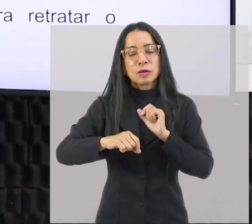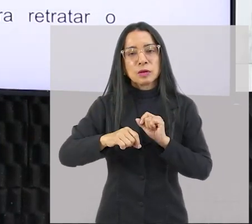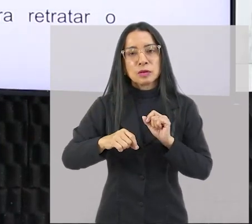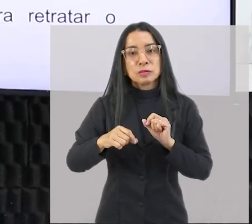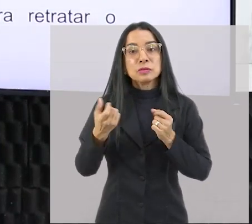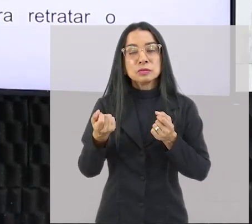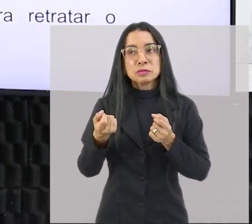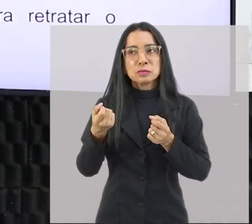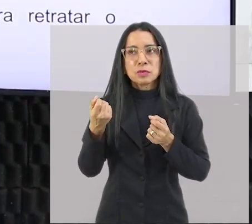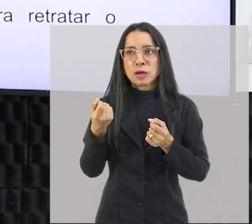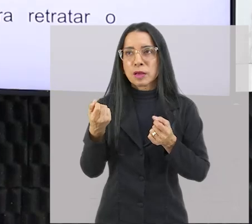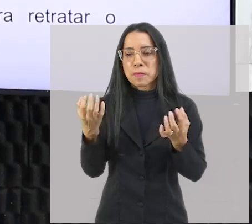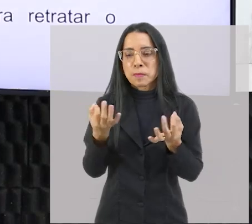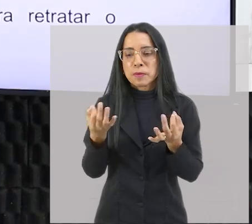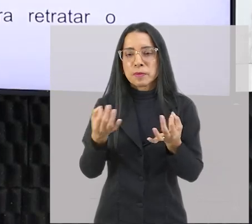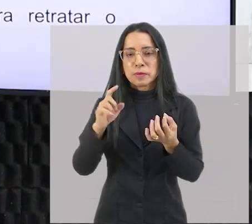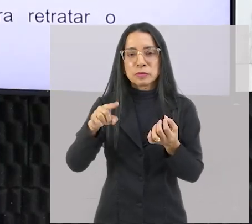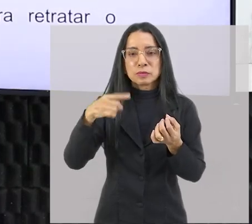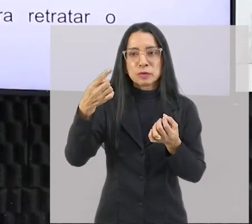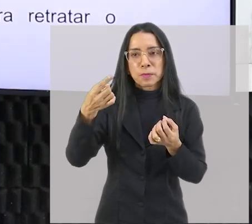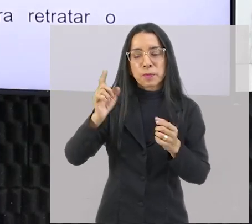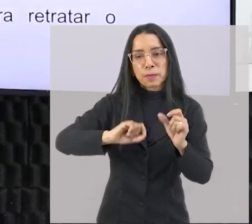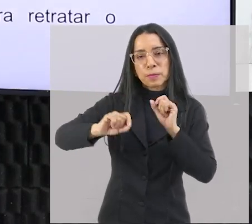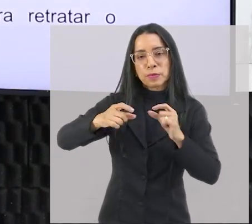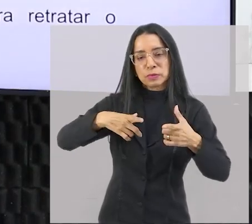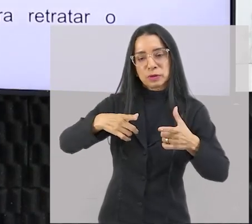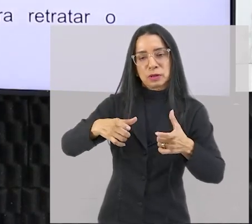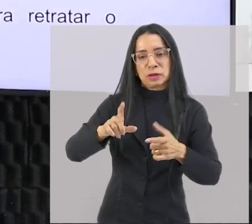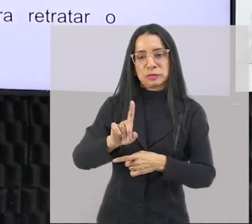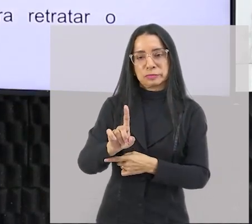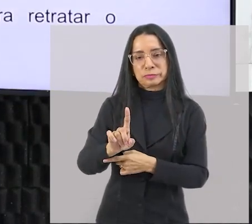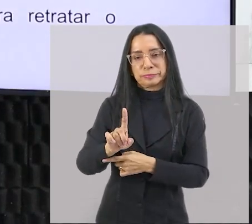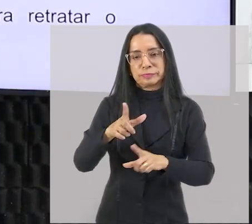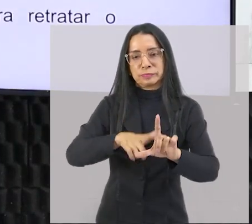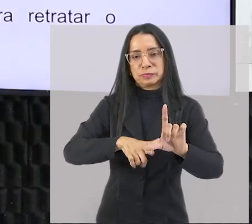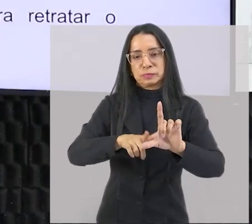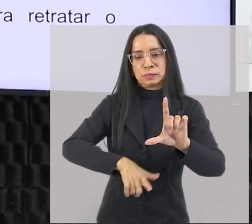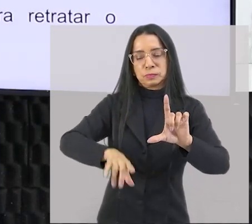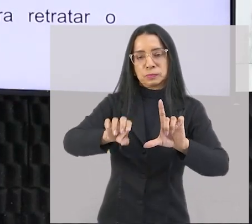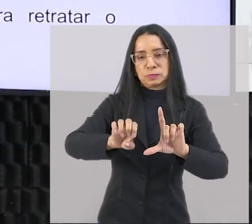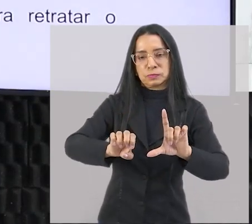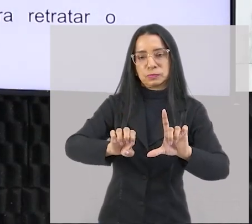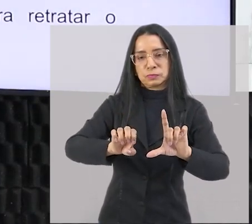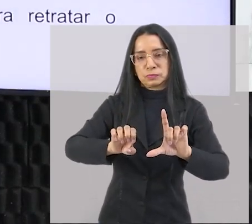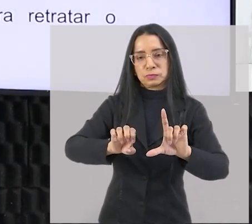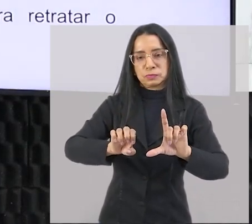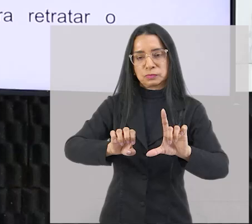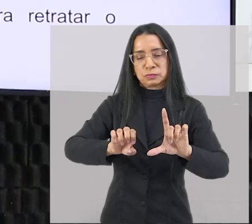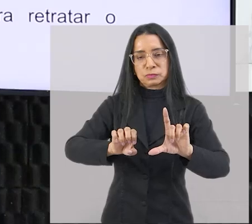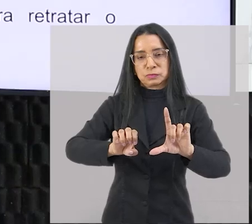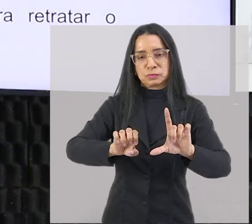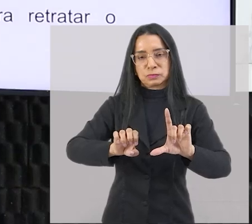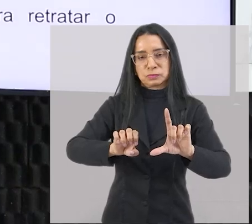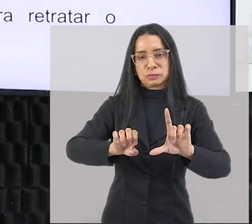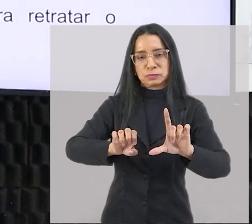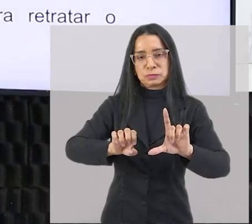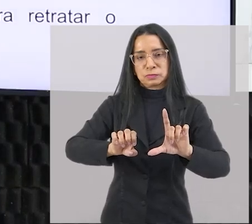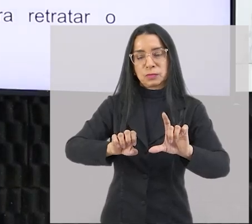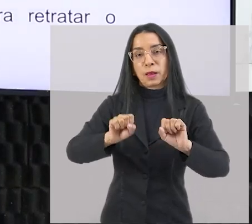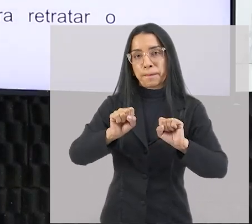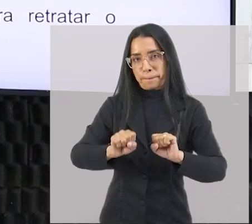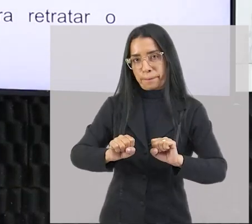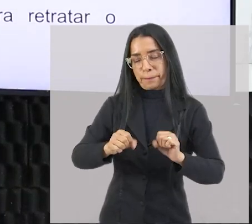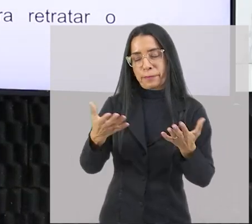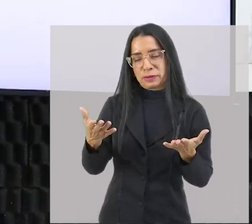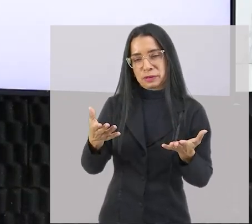nossa, isso foi maravilhoso depois da pós-guerra. Não foi tão maravilhoso. Utiliza a sensibilidade para retratar o drama humano? Pode